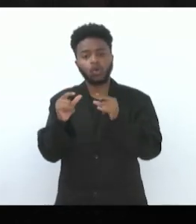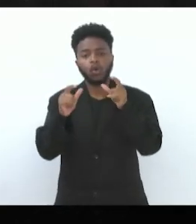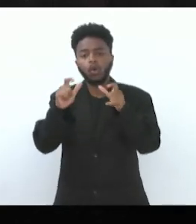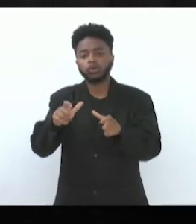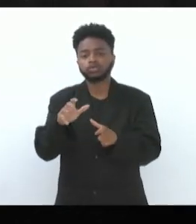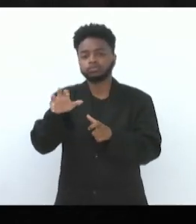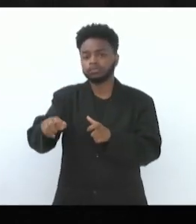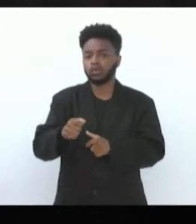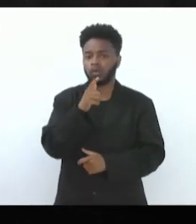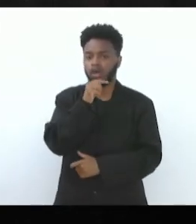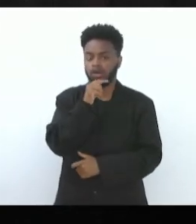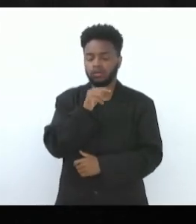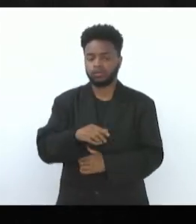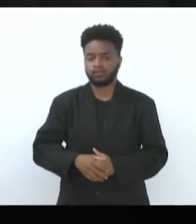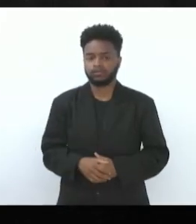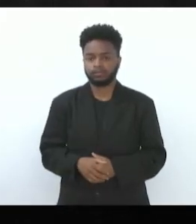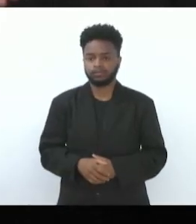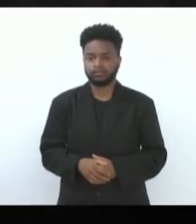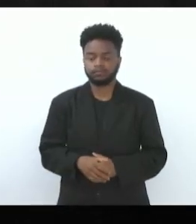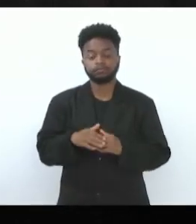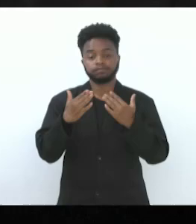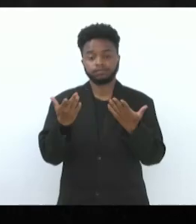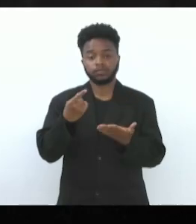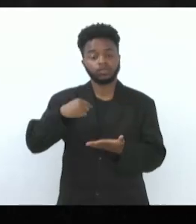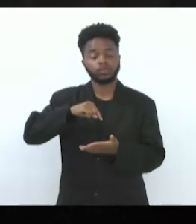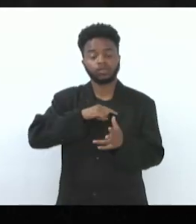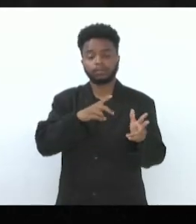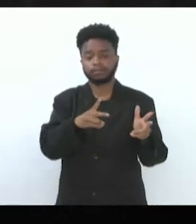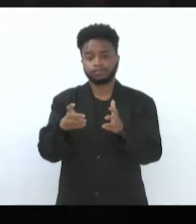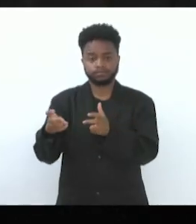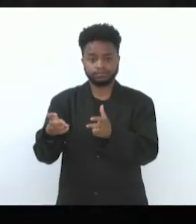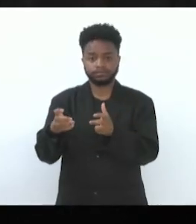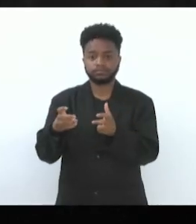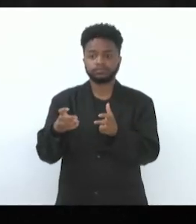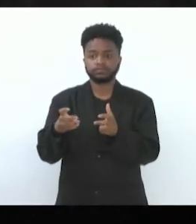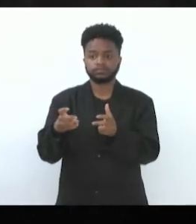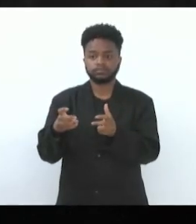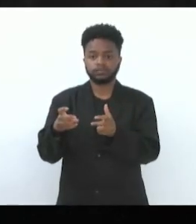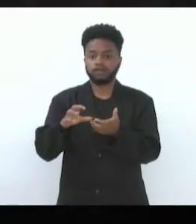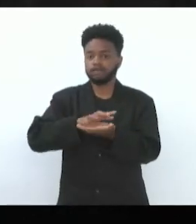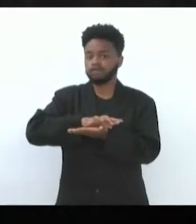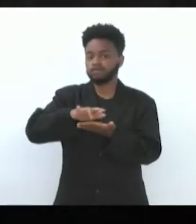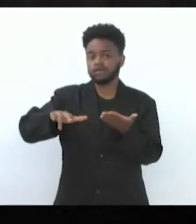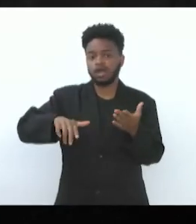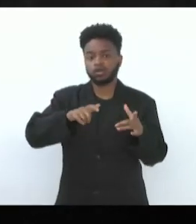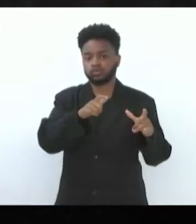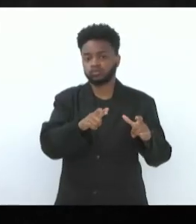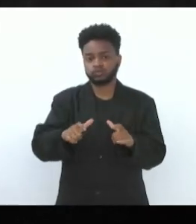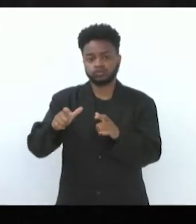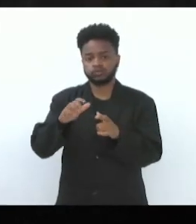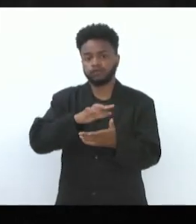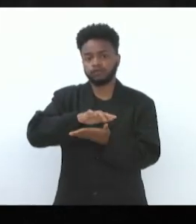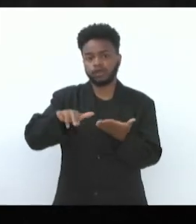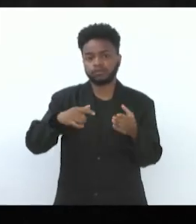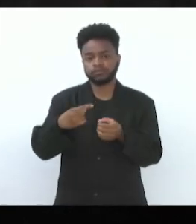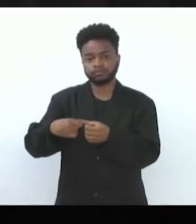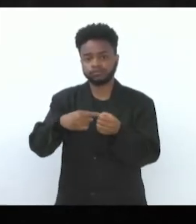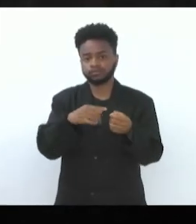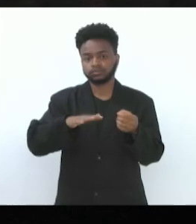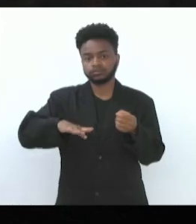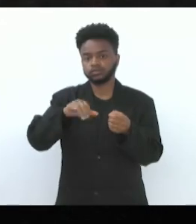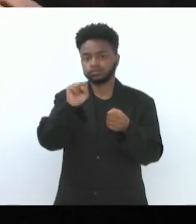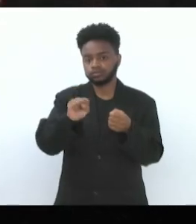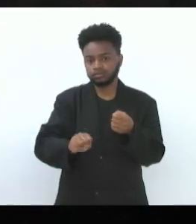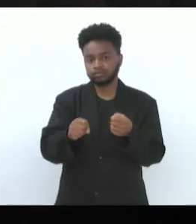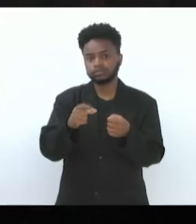sendo vendida. E nós verificamos isso em vários empreendimentos, bairros aqui da Zona Sul, que também